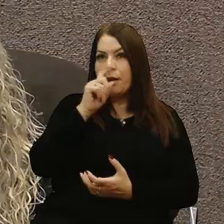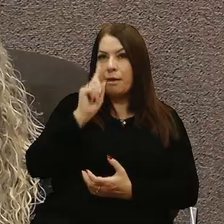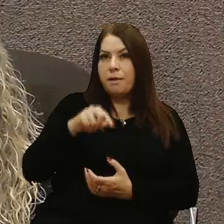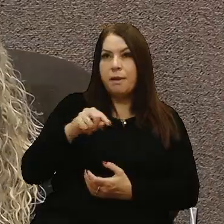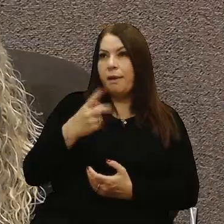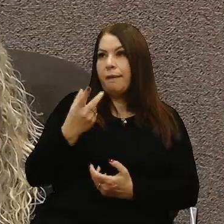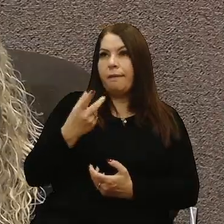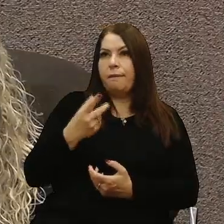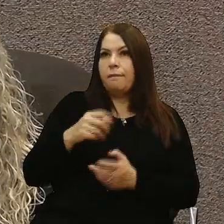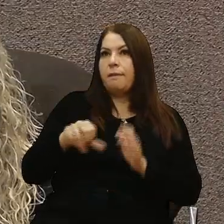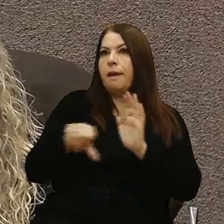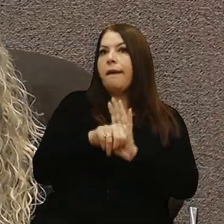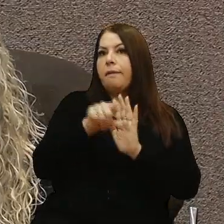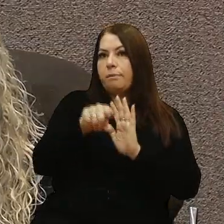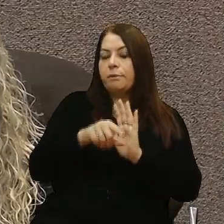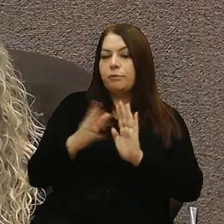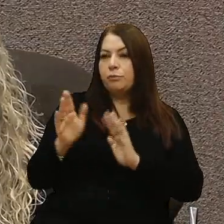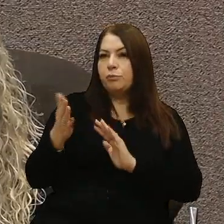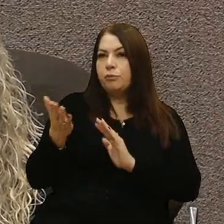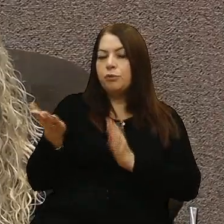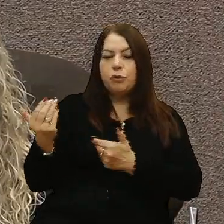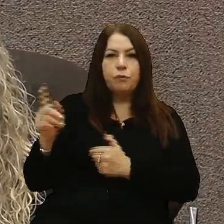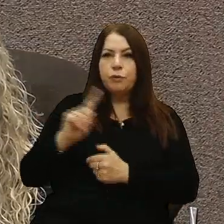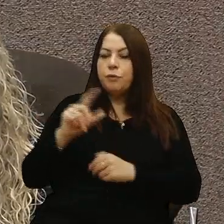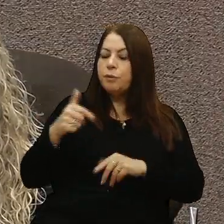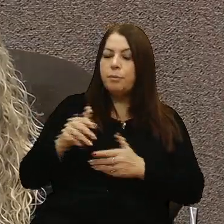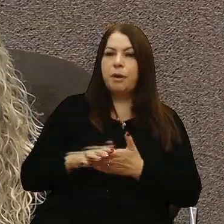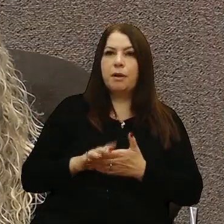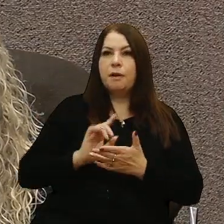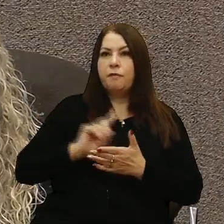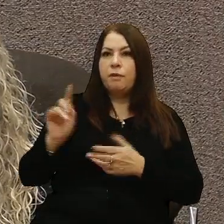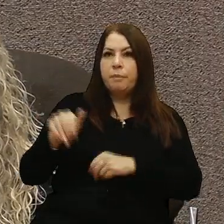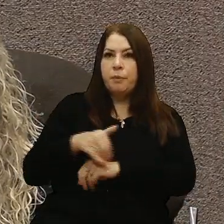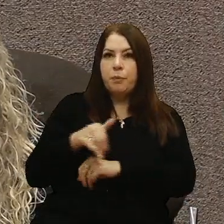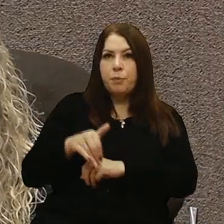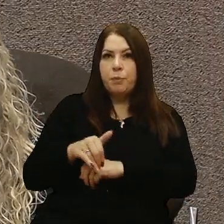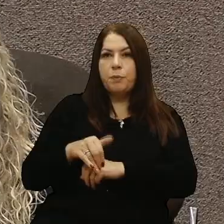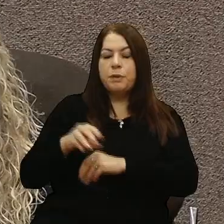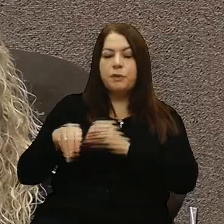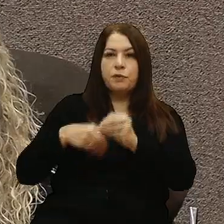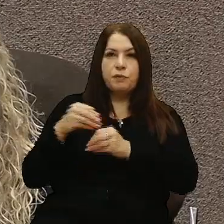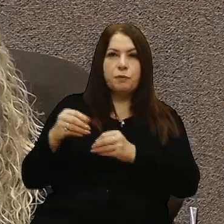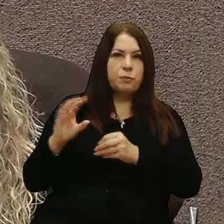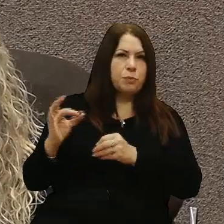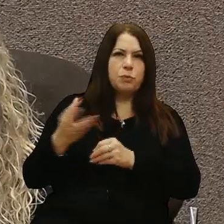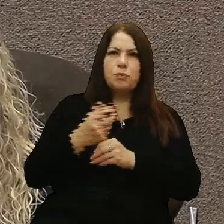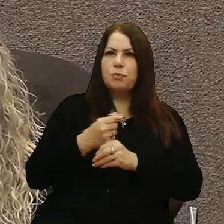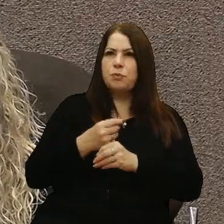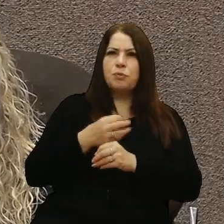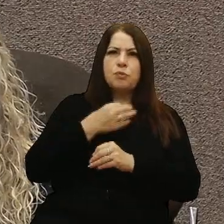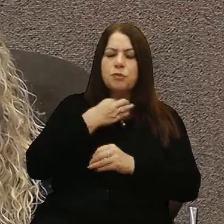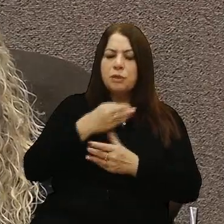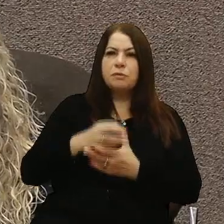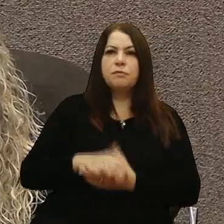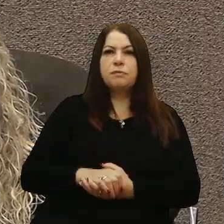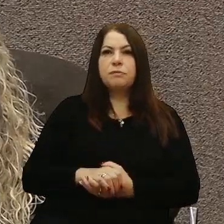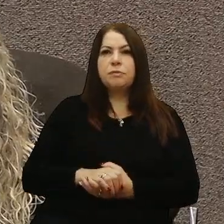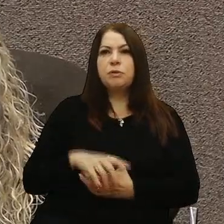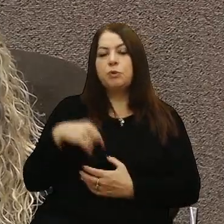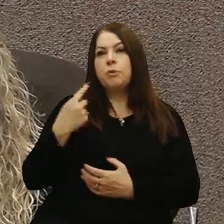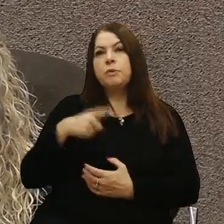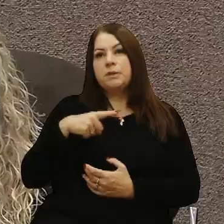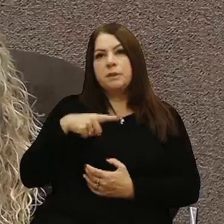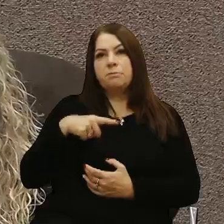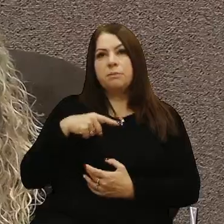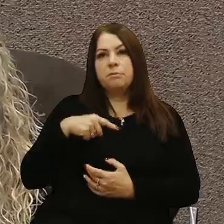criminalizado. Aí esse jovem não trabalha, vai para a rua, se envolve com tudo que não presta, e nós temos